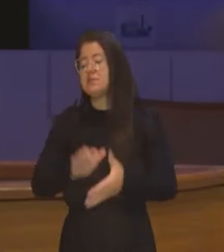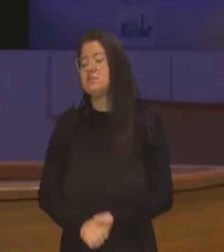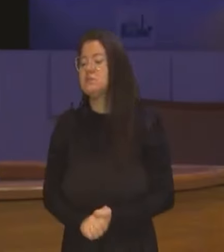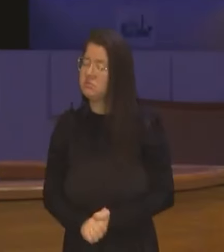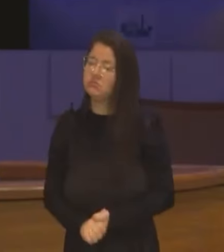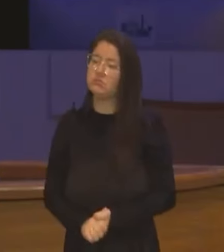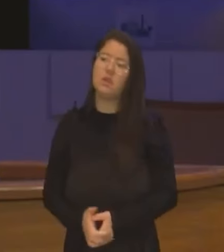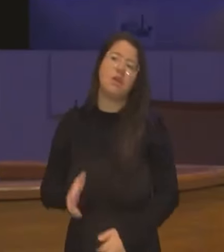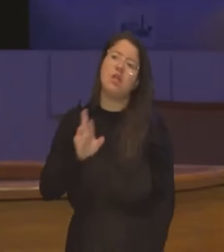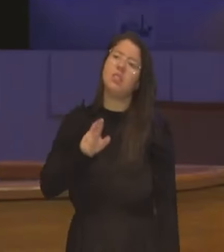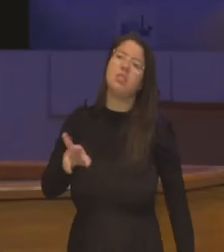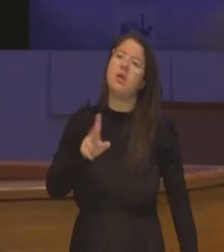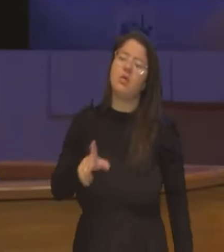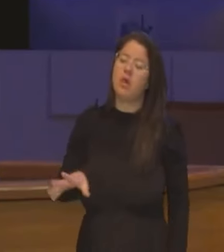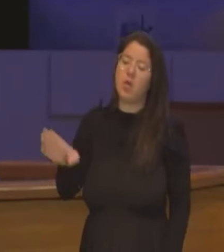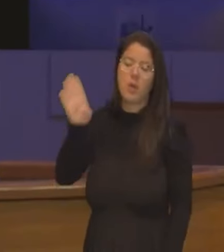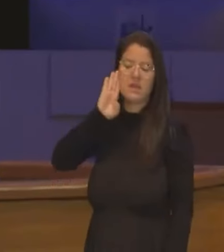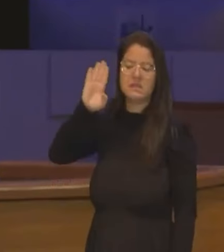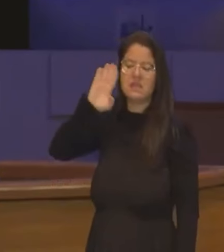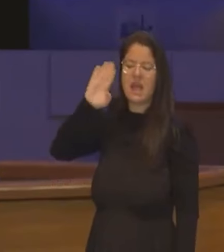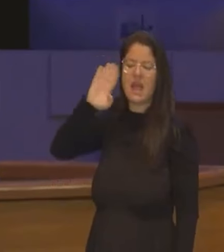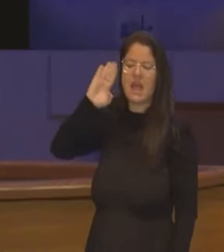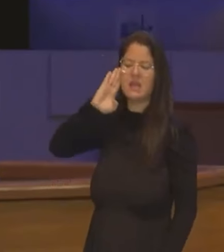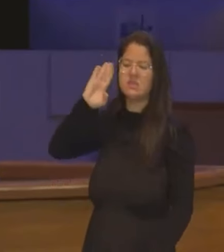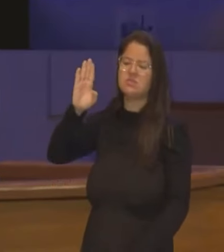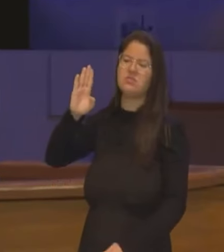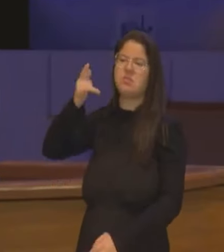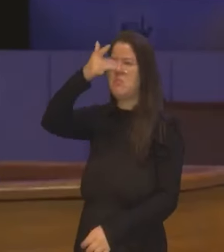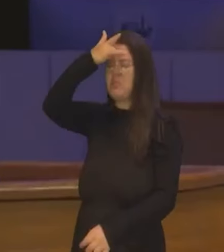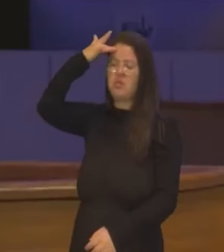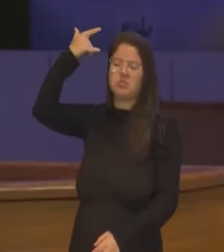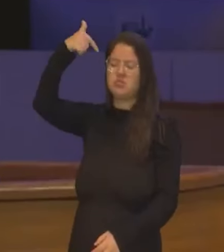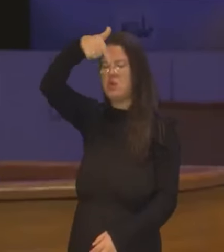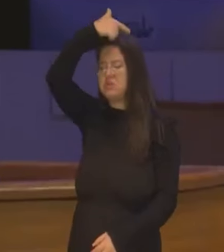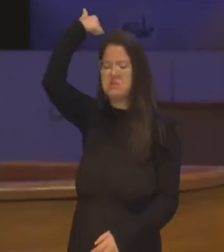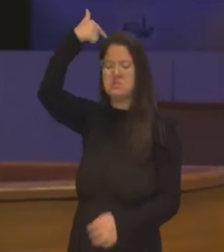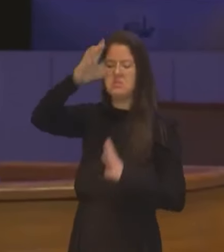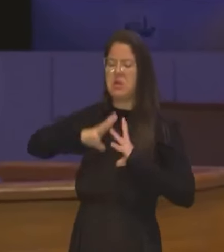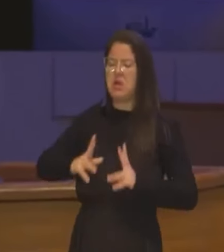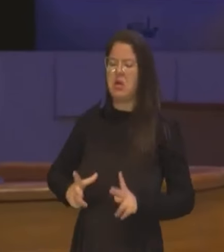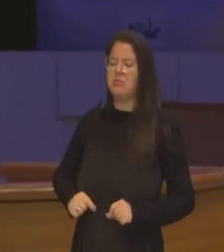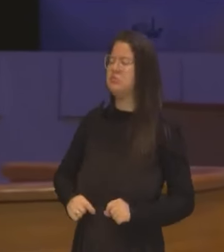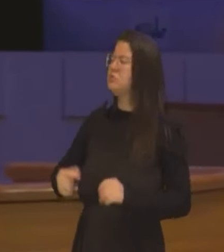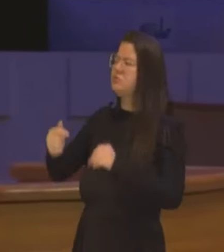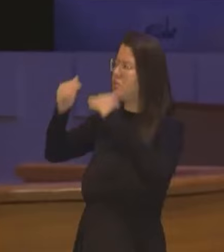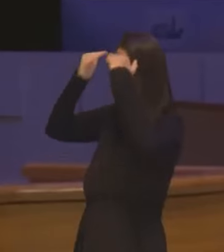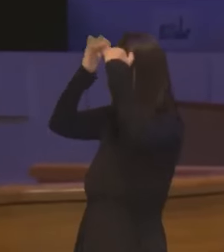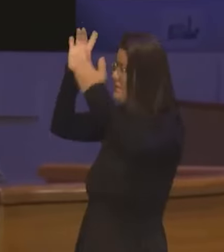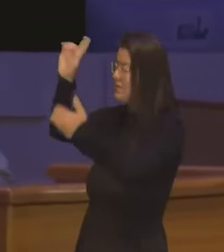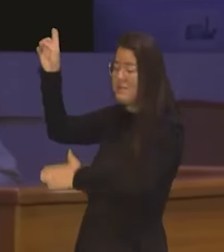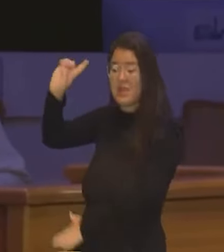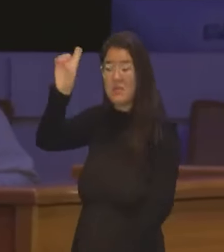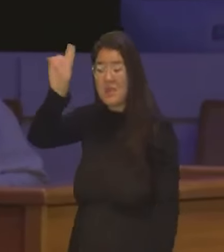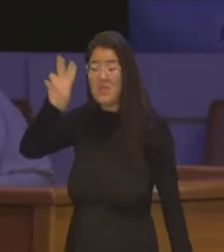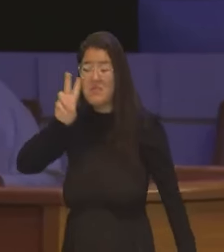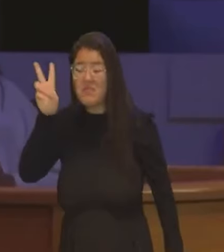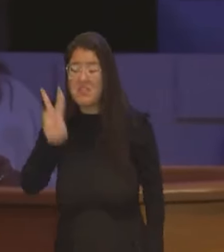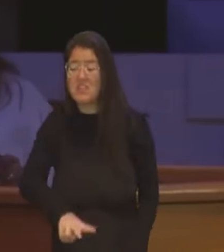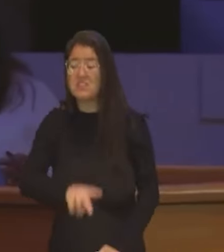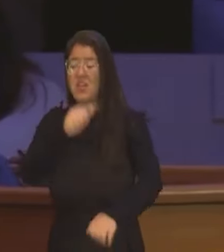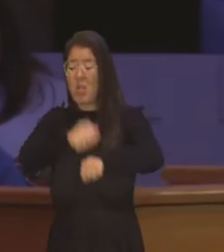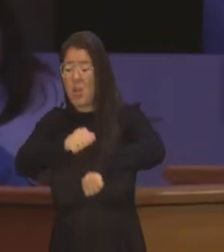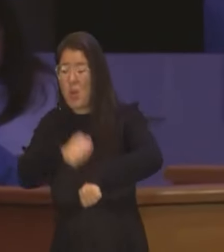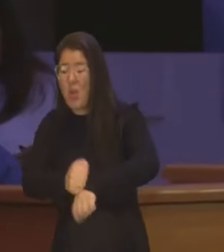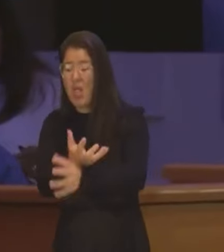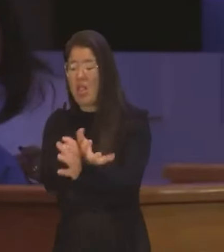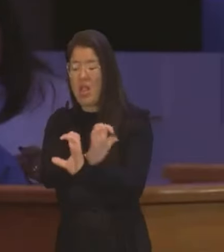Não um exército de pé, não pessoas com mãos santas fazendo aquilo que é agradável aos meus olhos, mas eu vejo caveiras, eu vejo